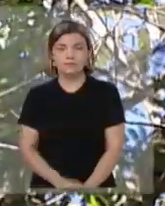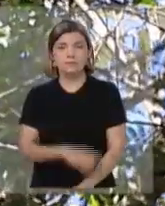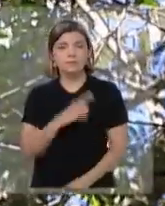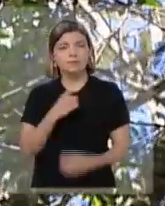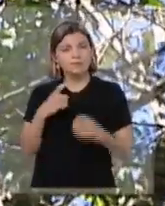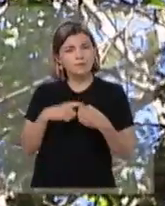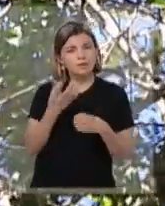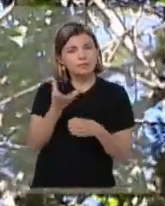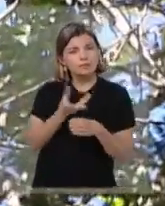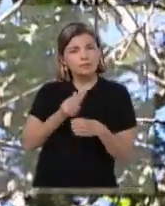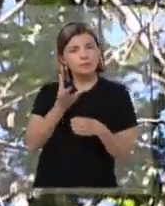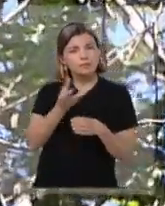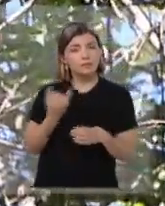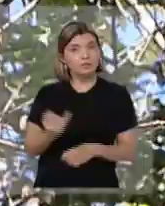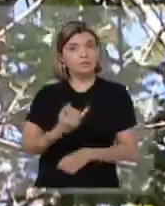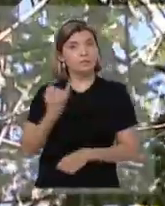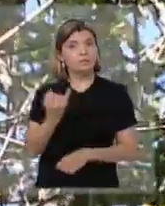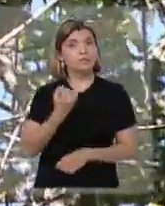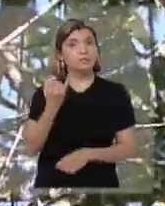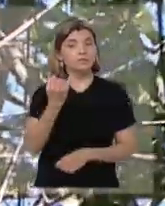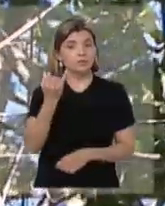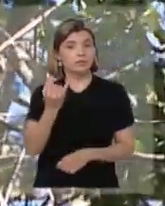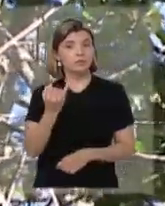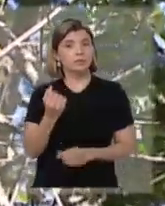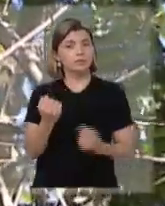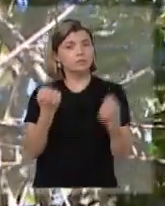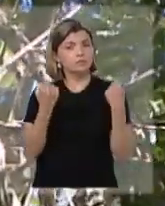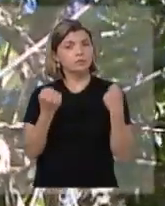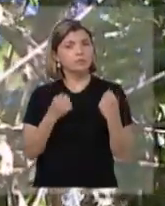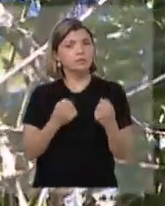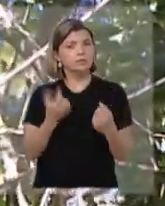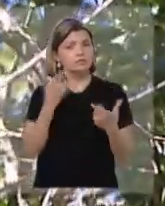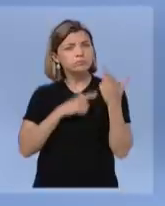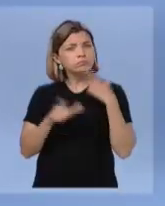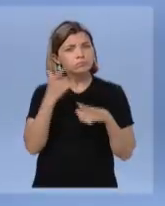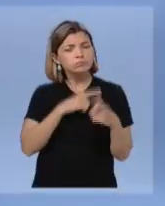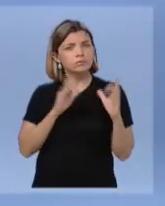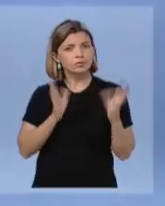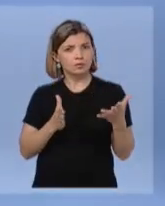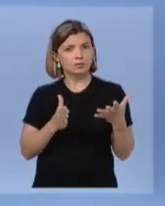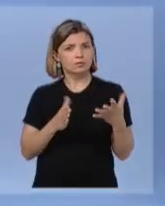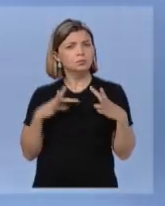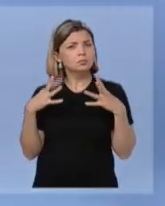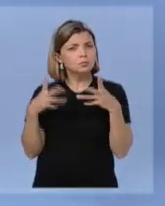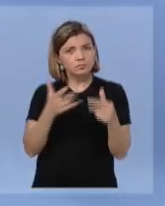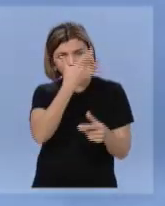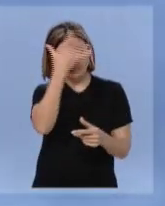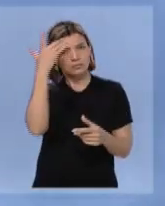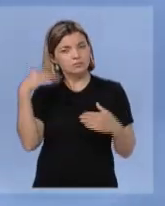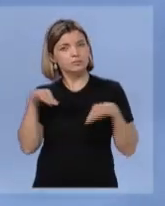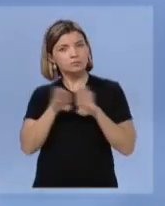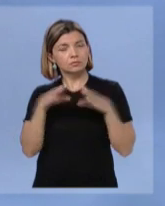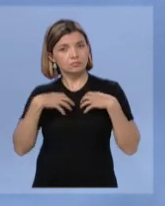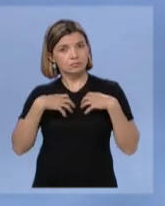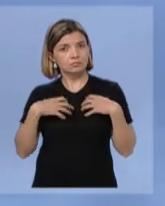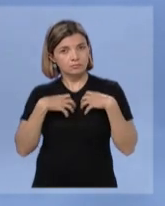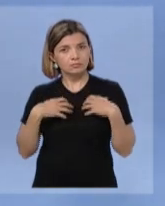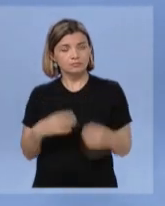A respiração celular é um processo muito importante para a obtenção de energia em muitos seres vivos.